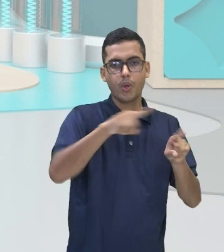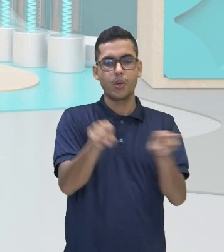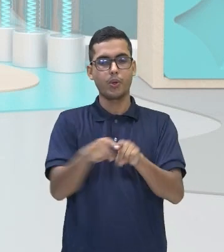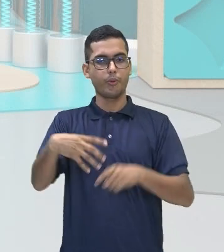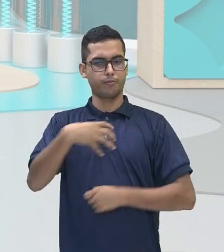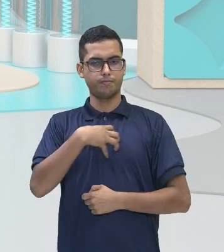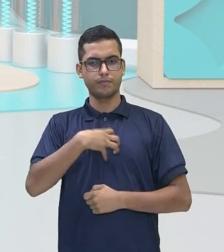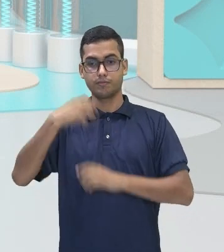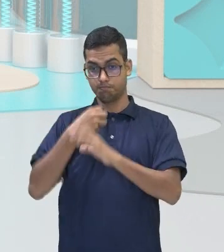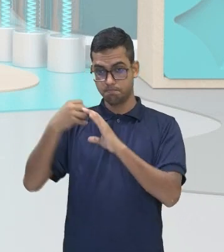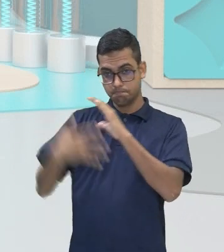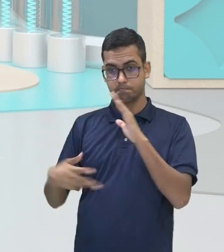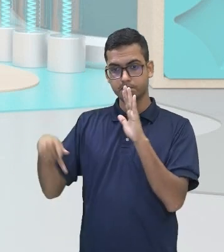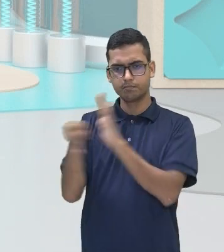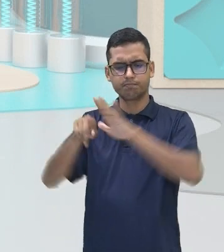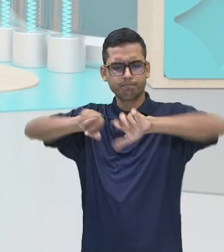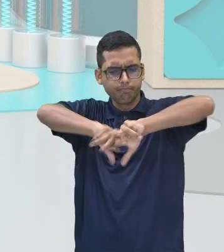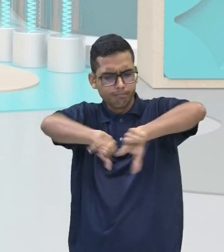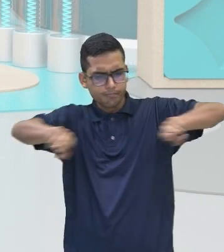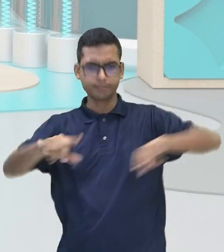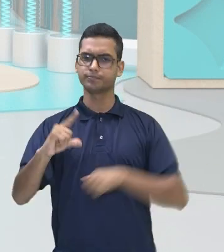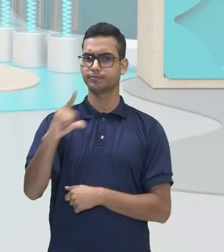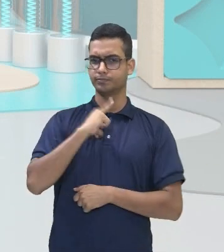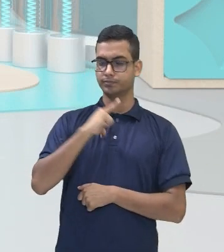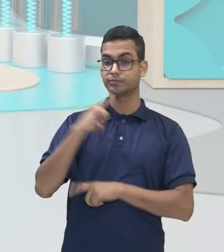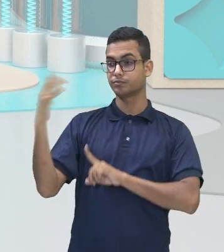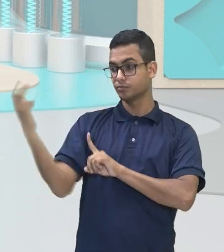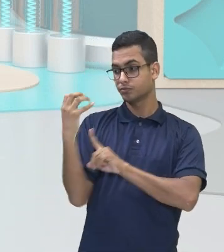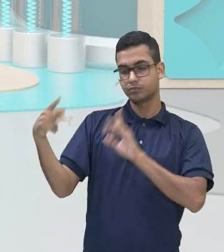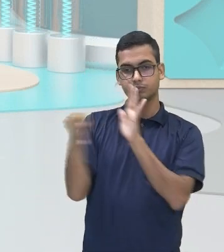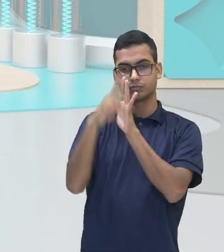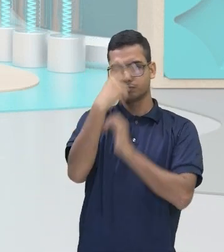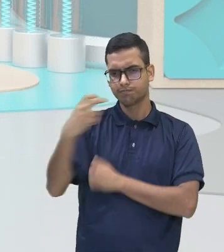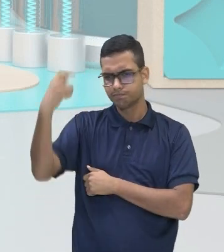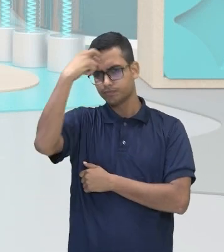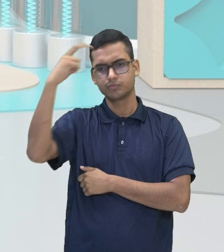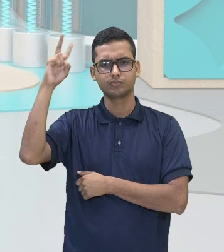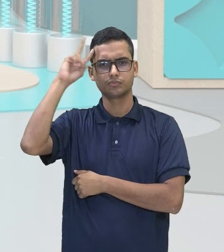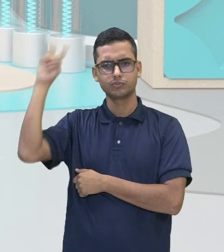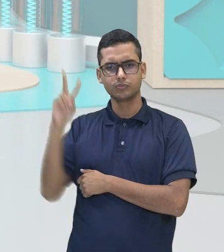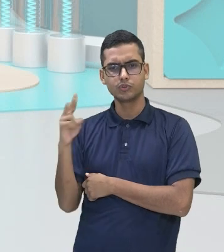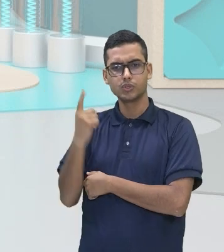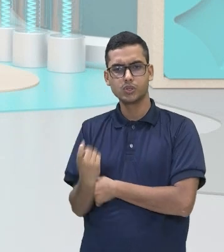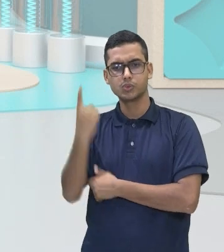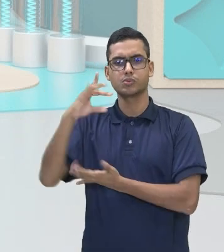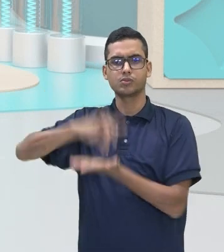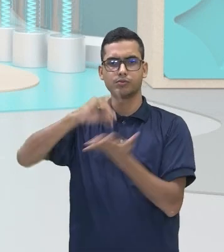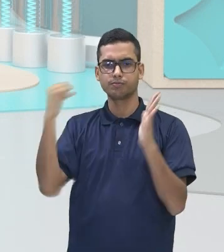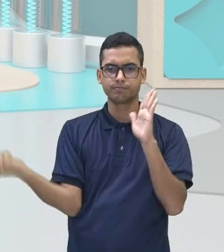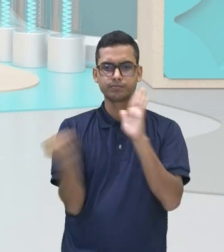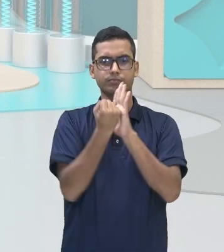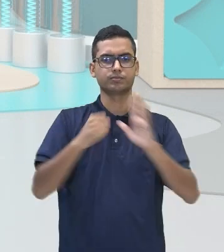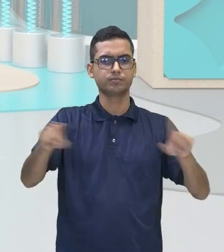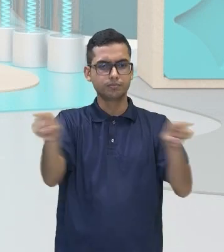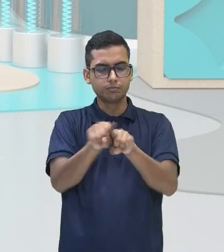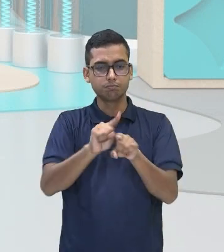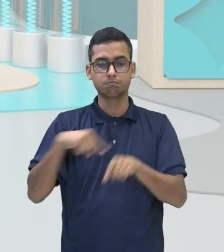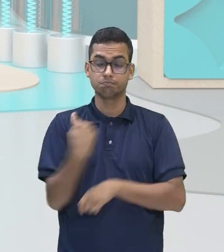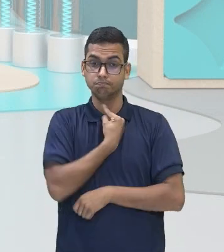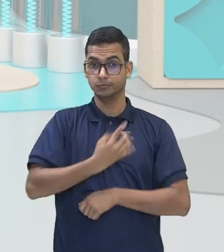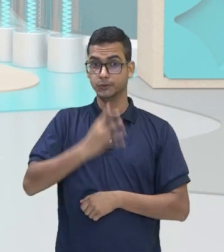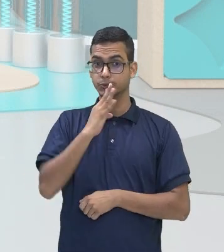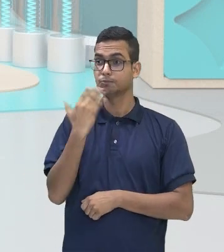possui características distintas, influências culturais e históricas únicas. E aí, para a gente conhecer um pouco